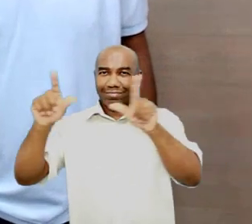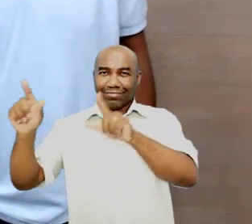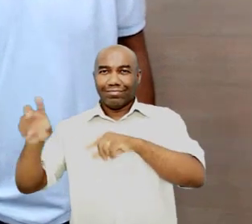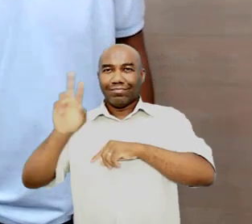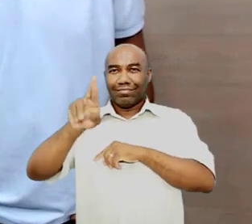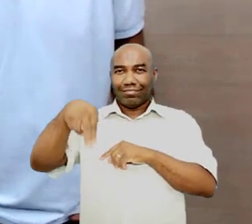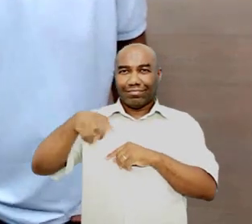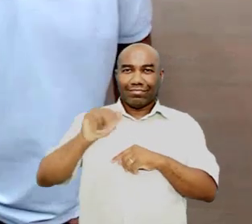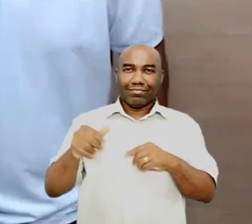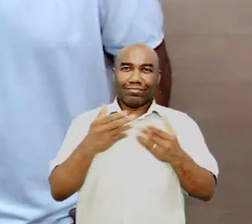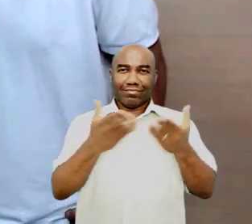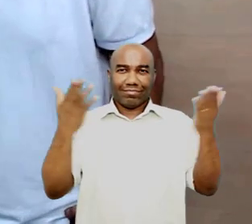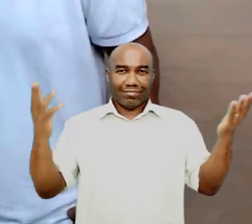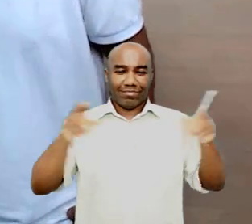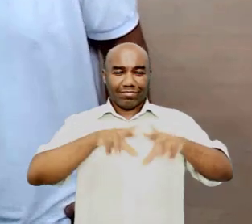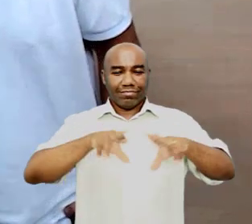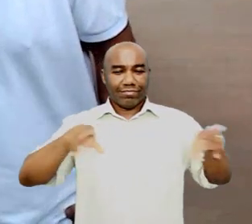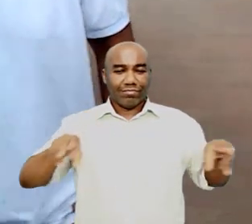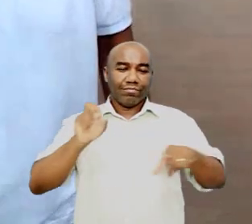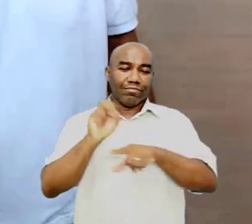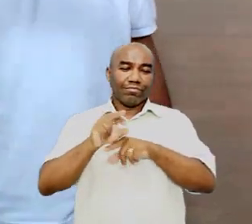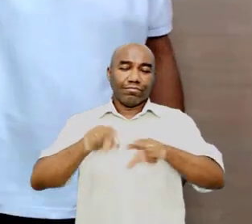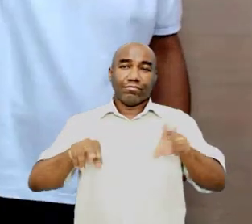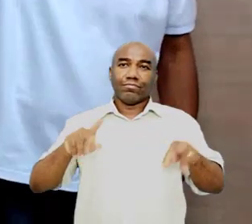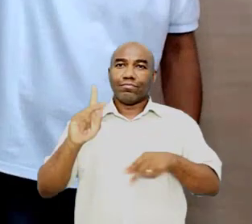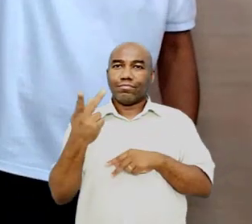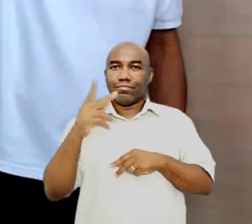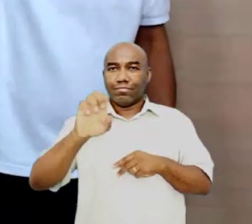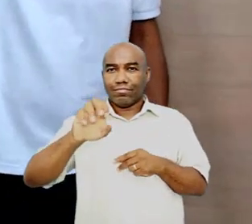da dengue e da hepatite C.